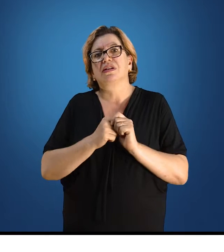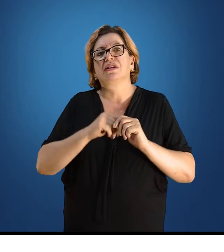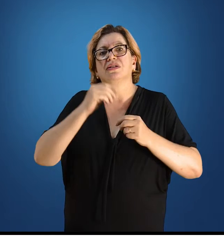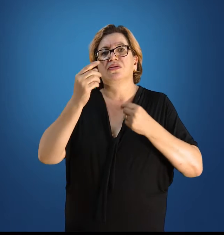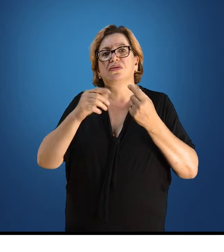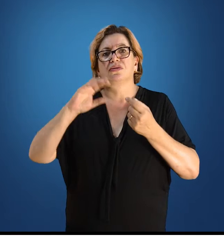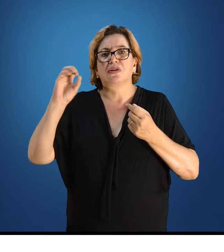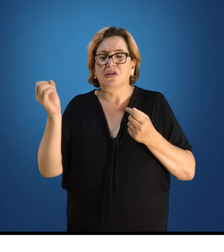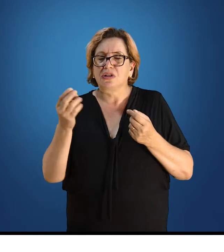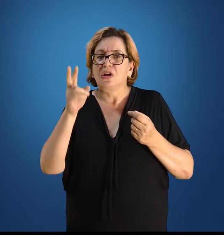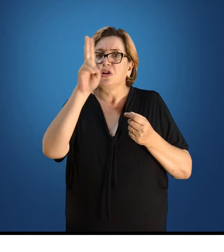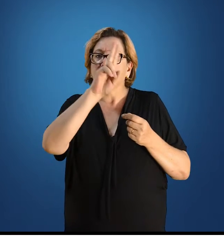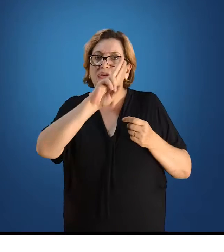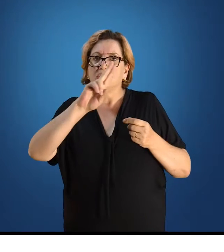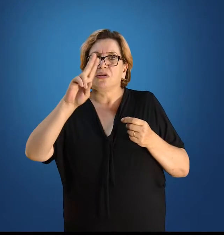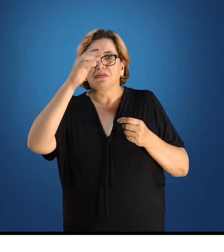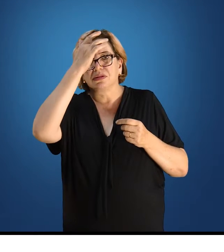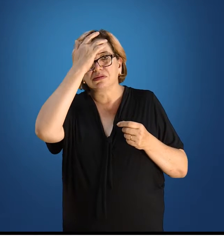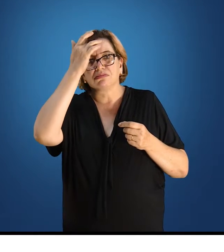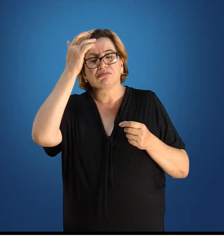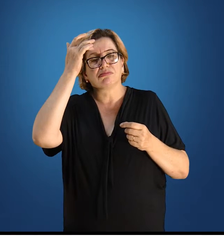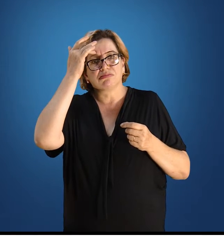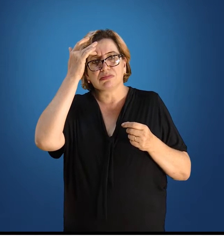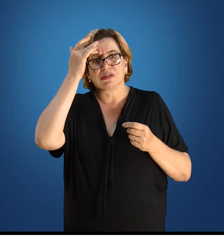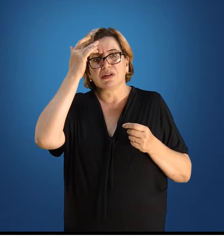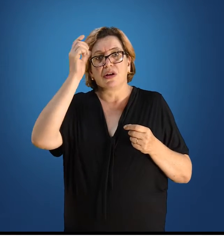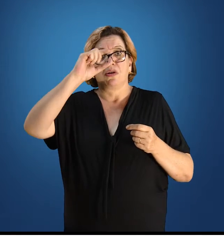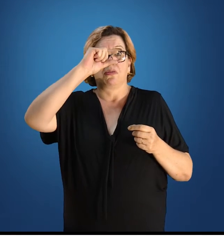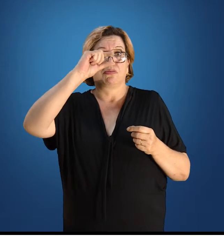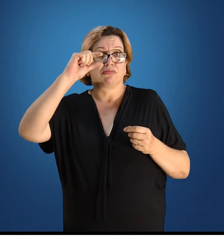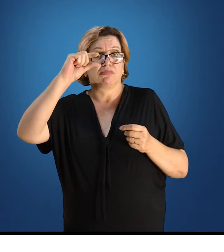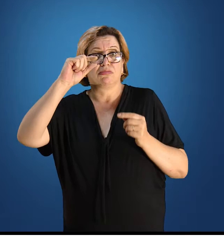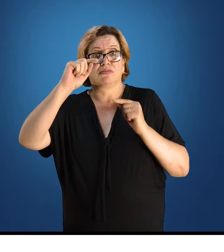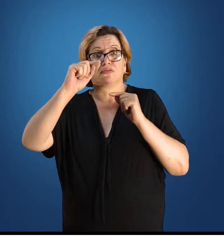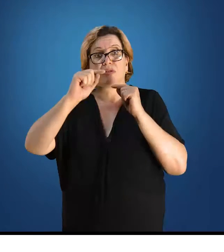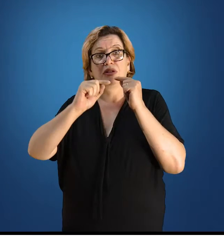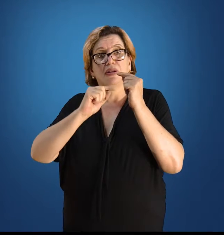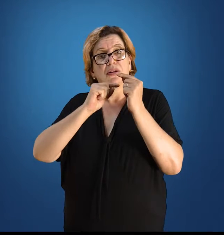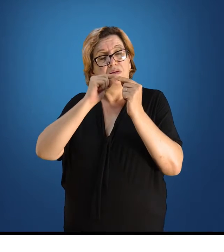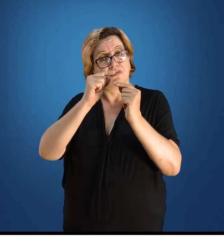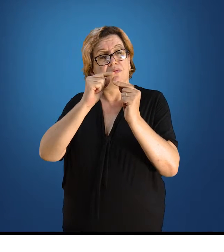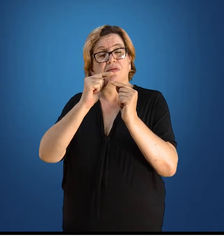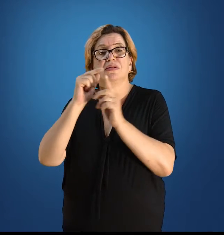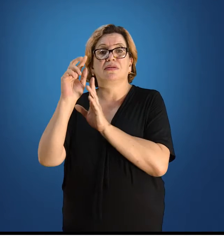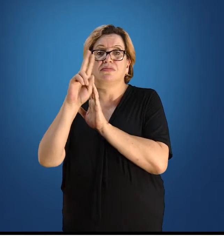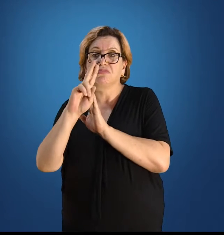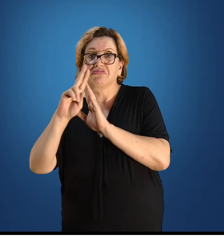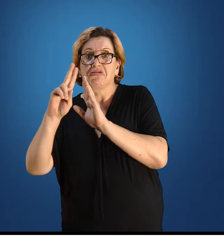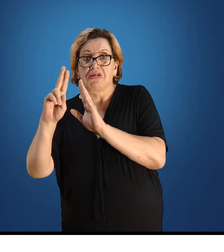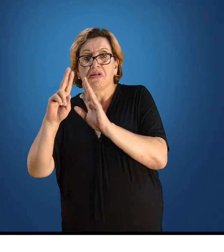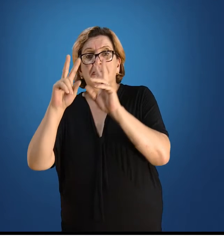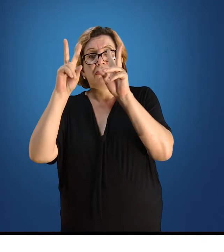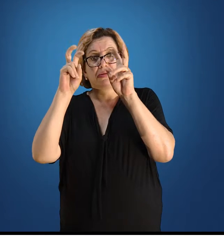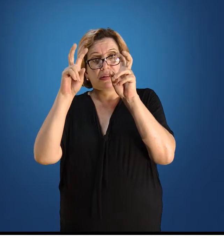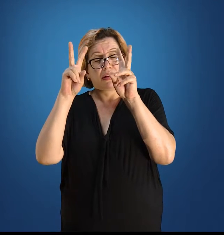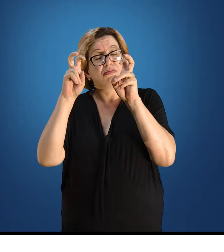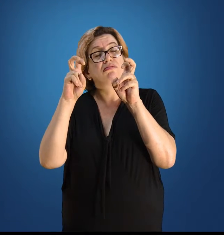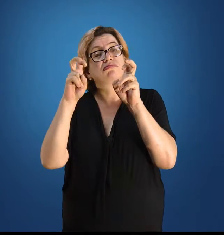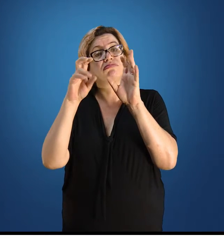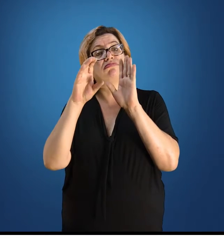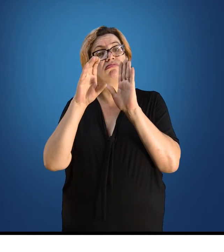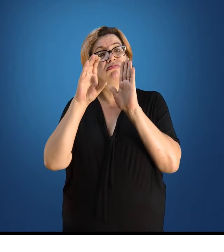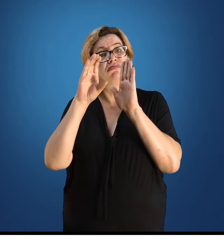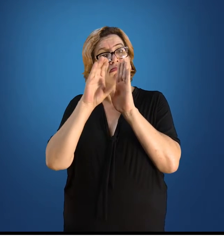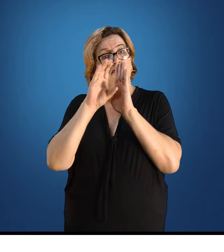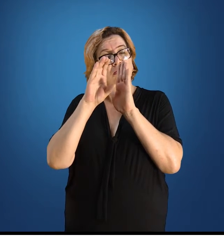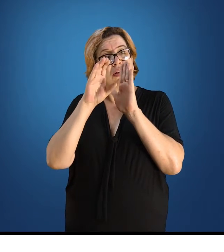novamente começa com Gurgel Seu, o nome do autor em caixa alta, né? Reforma do Estado e Segurança Pública, que é o título